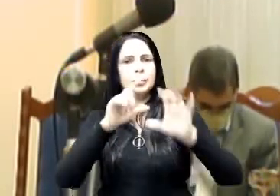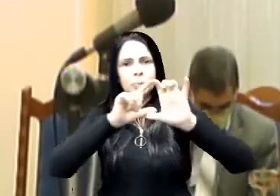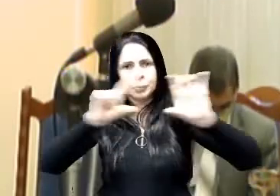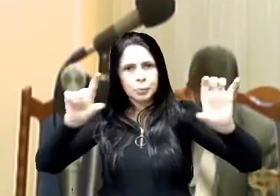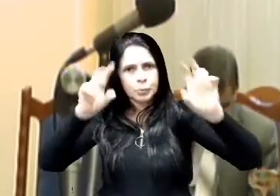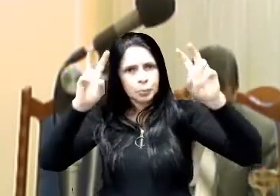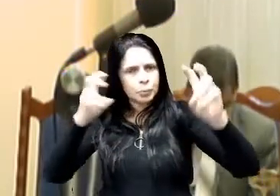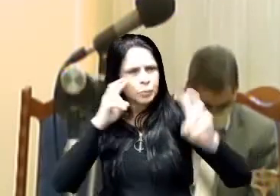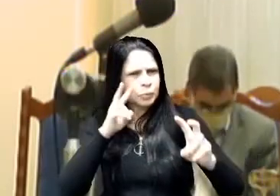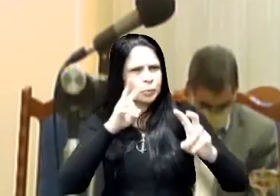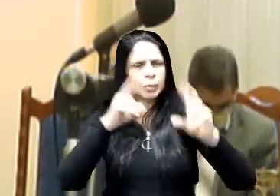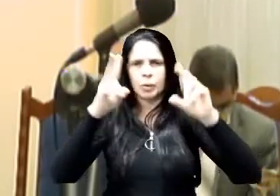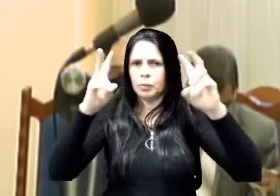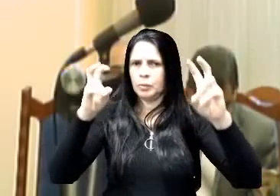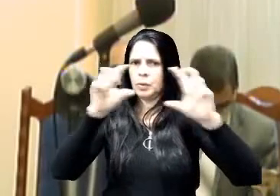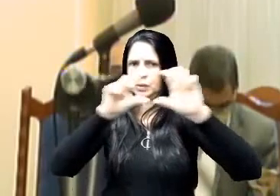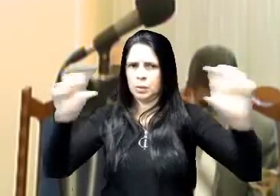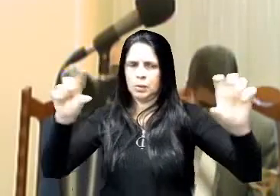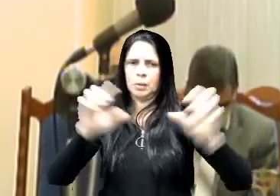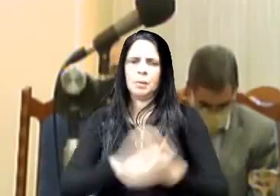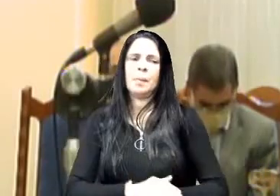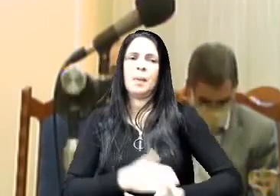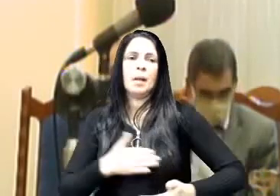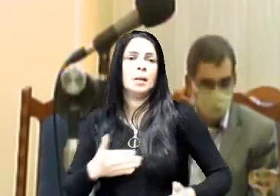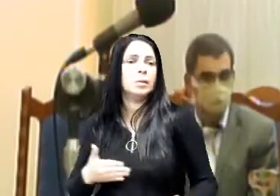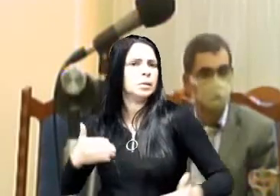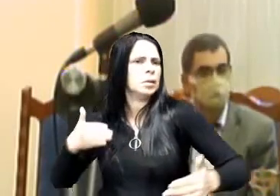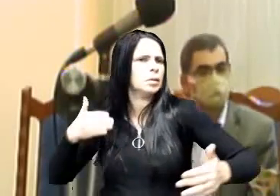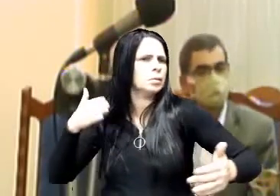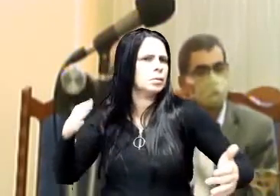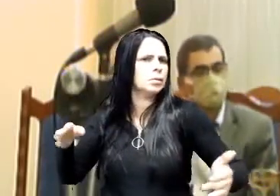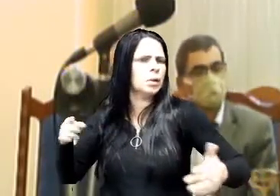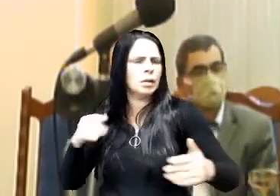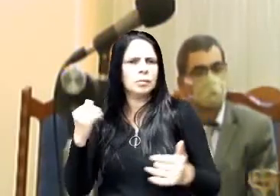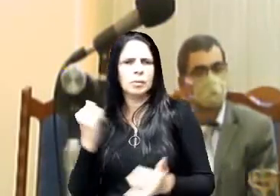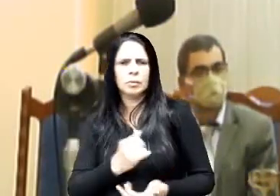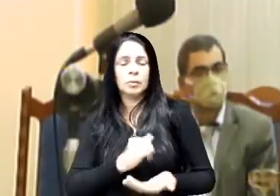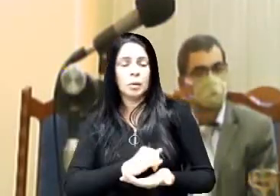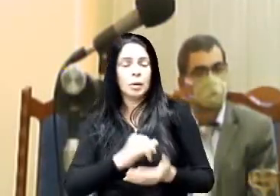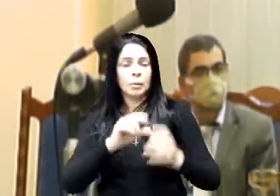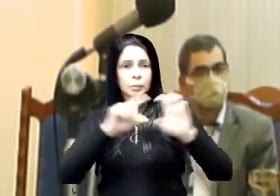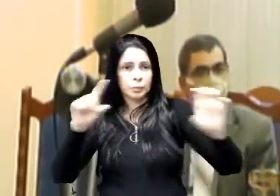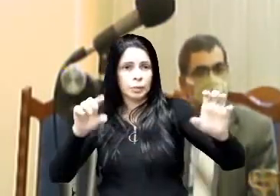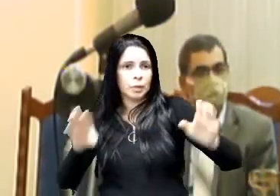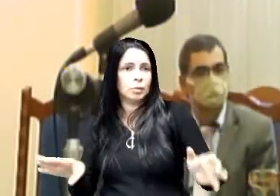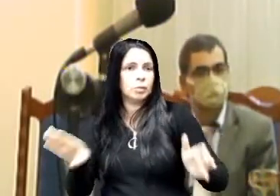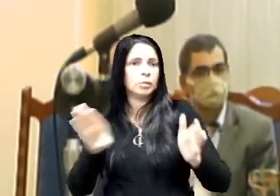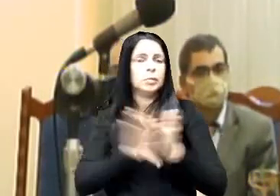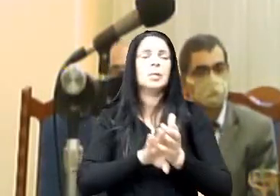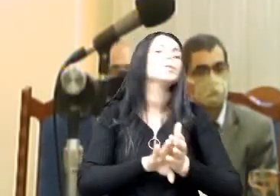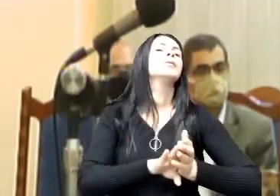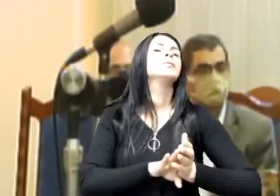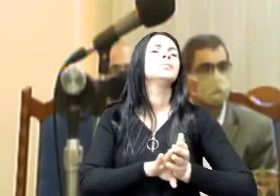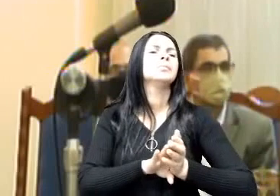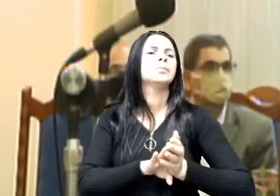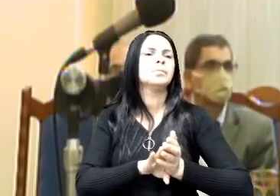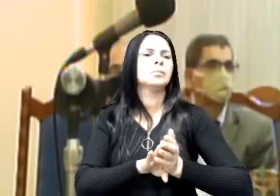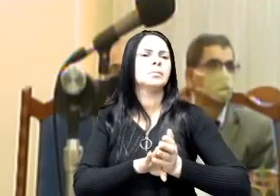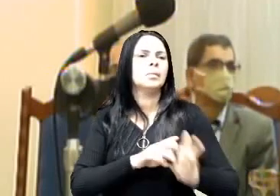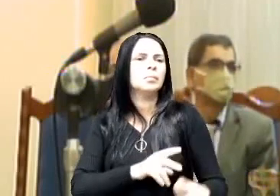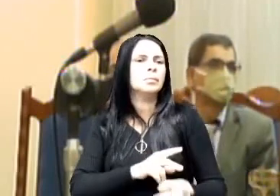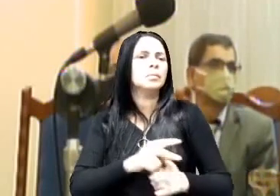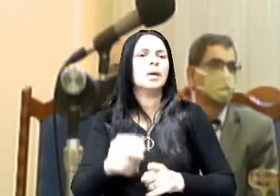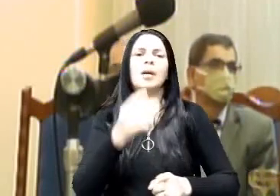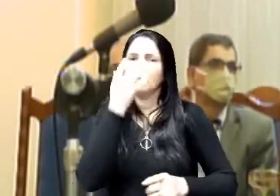ao topo é fácil. Chegar ao topo é fácil. Difícil é se manter